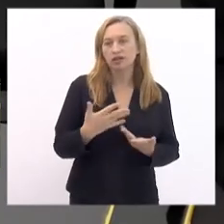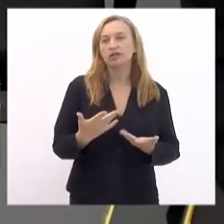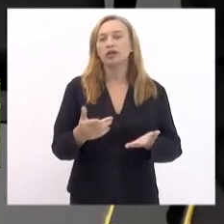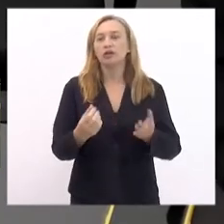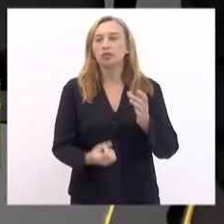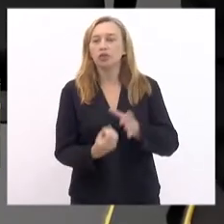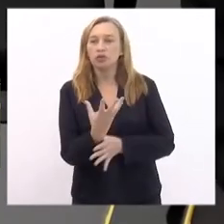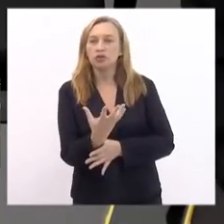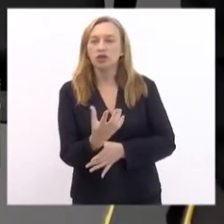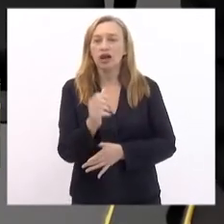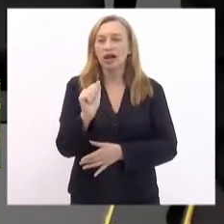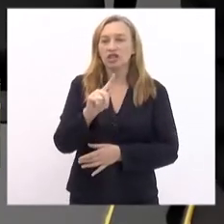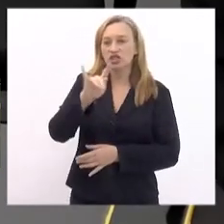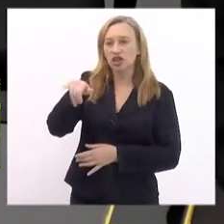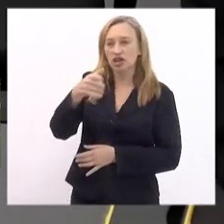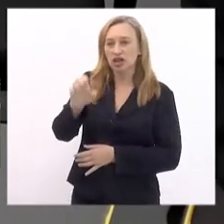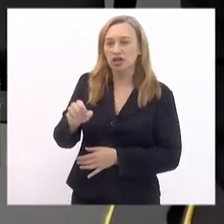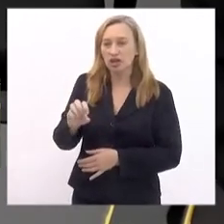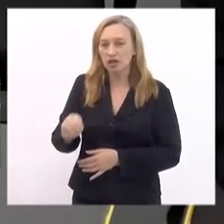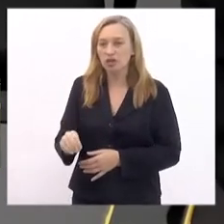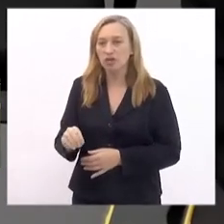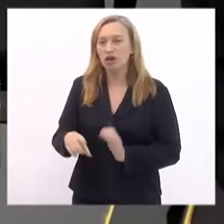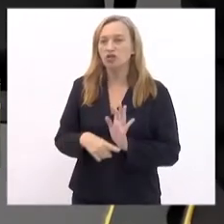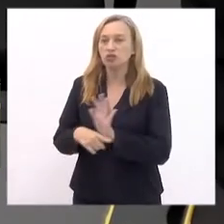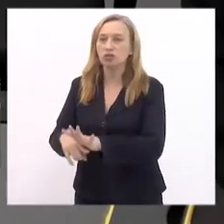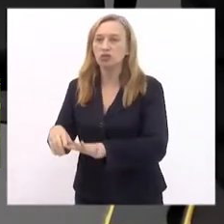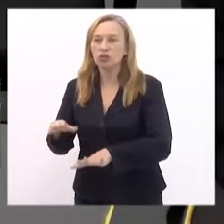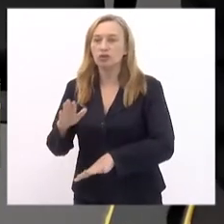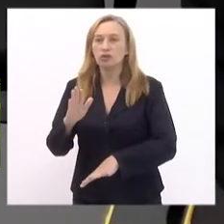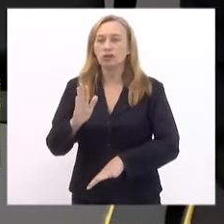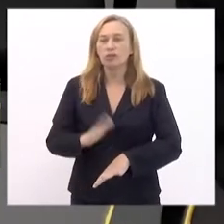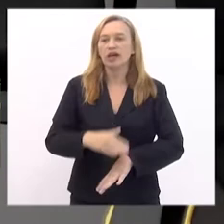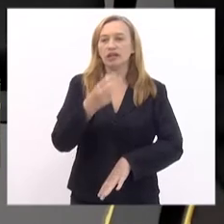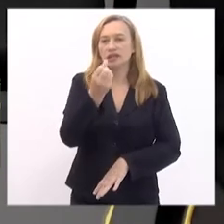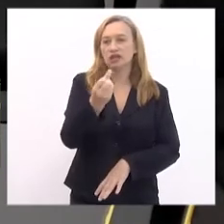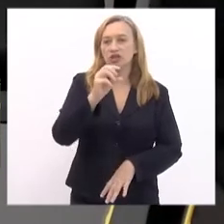no ano passado atendeu quase 6 mil informais.